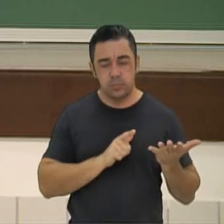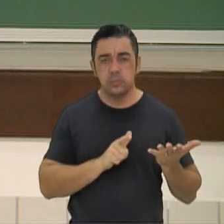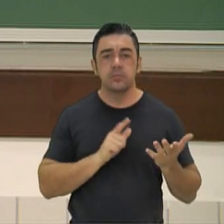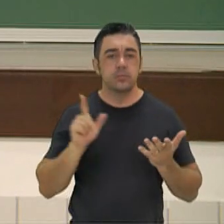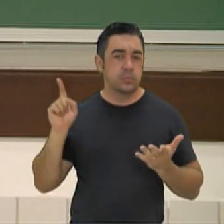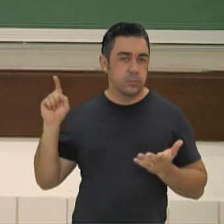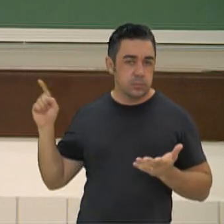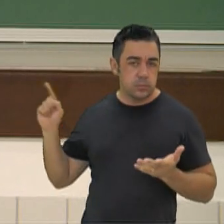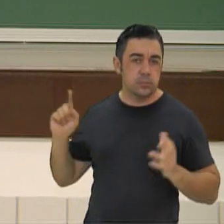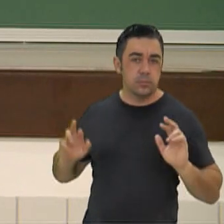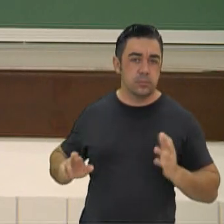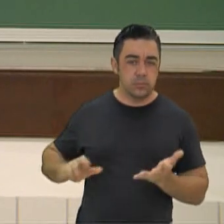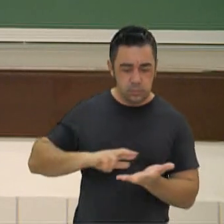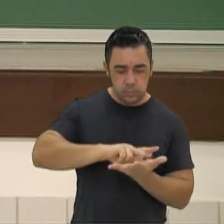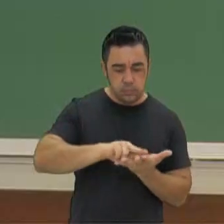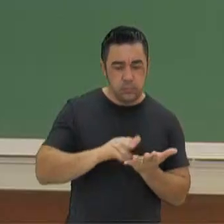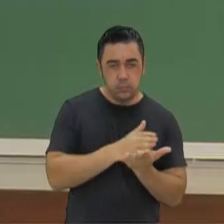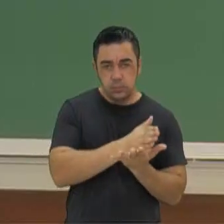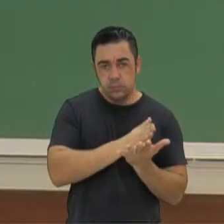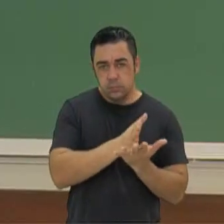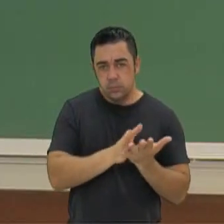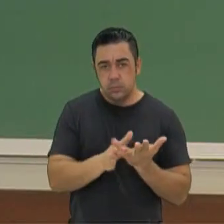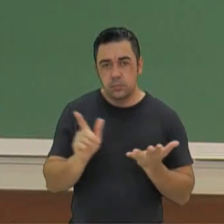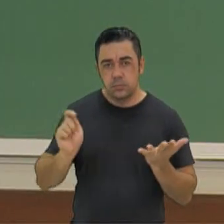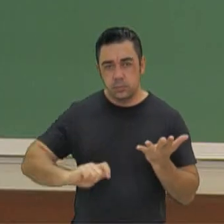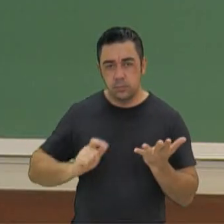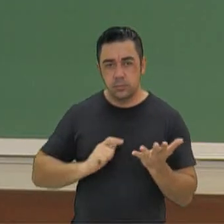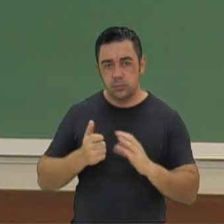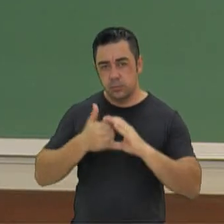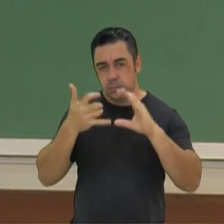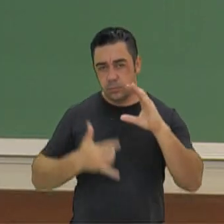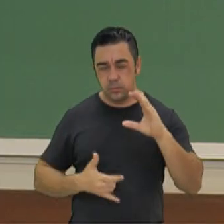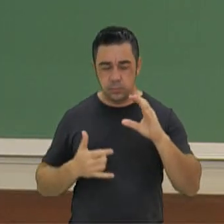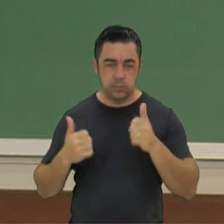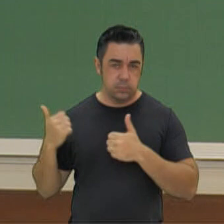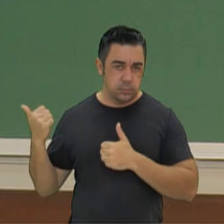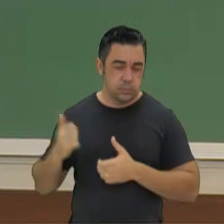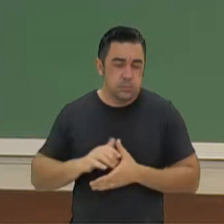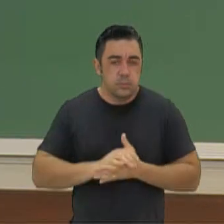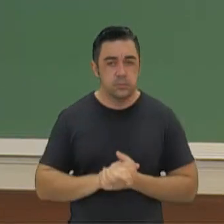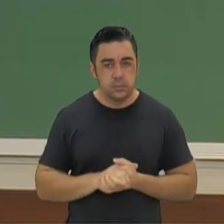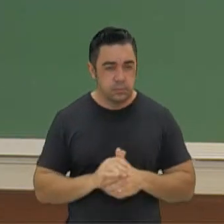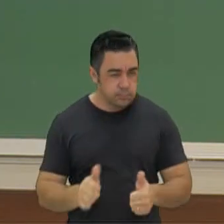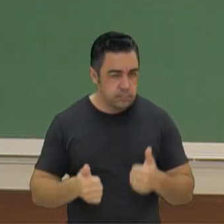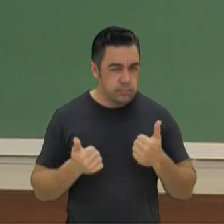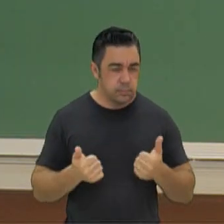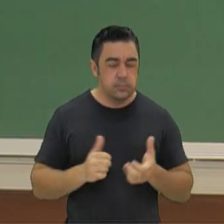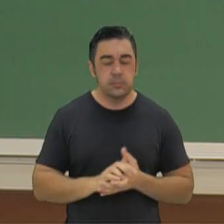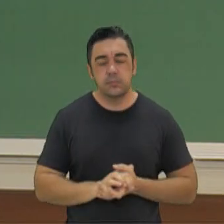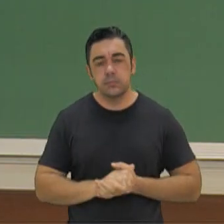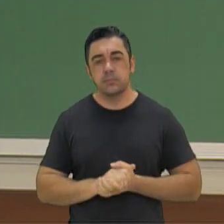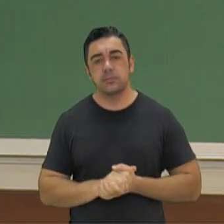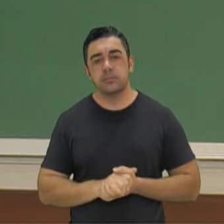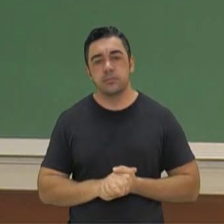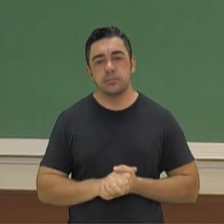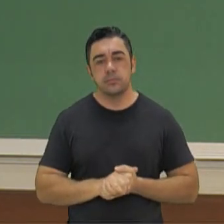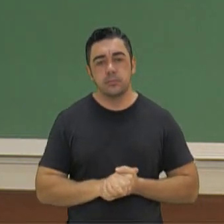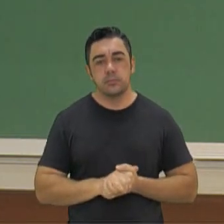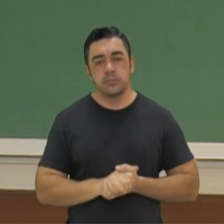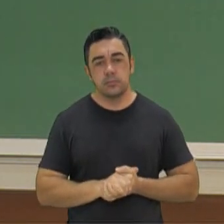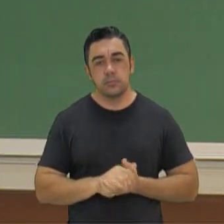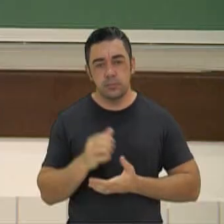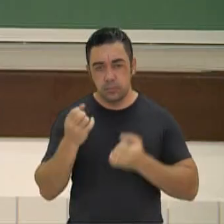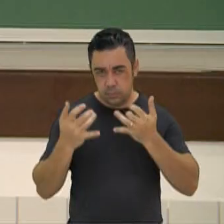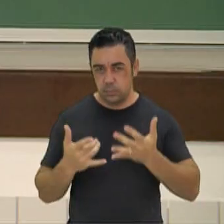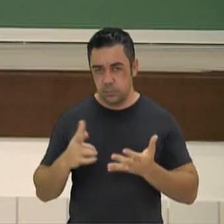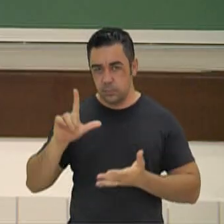e nesses ambientes diferentes ele vai adquirir características de acordo com esse ambiente aí. Beleza? Tá? Foi um pouquinho de Lamarck